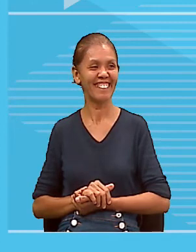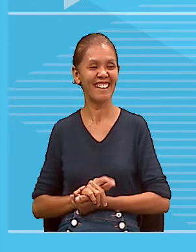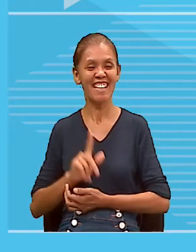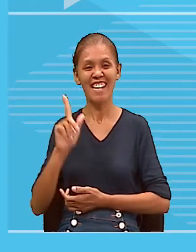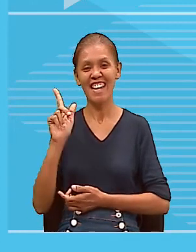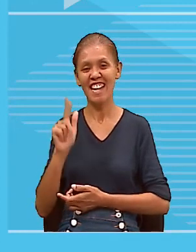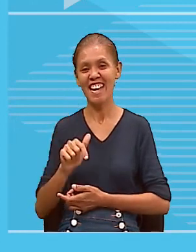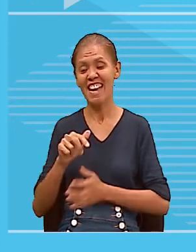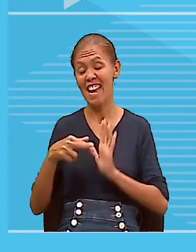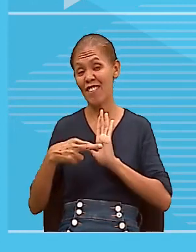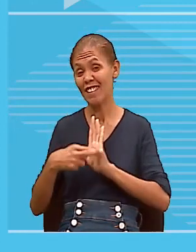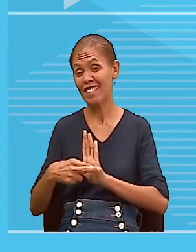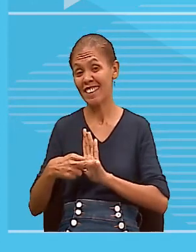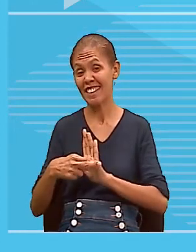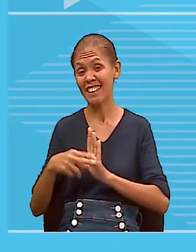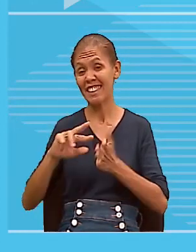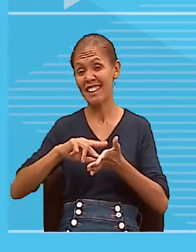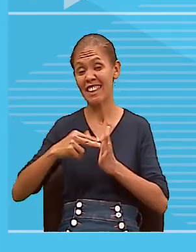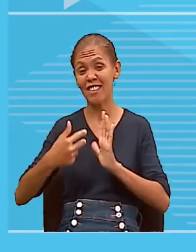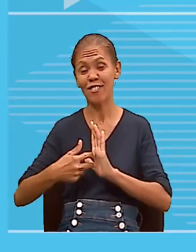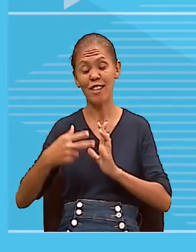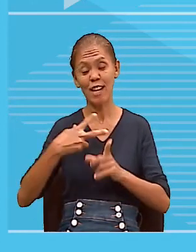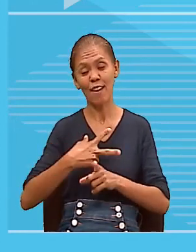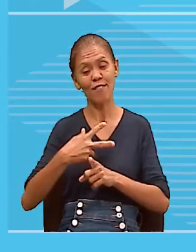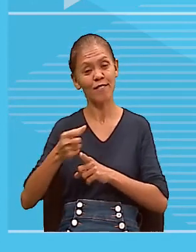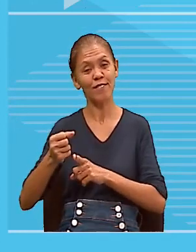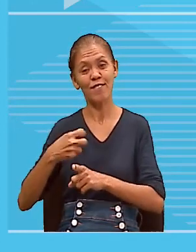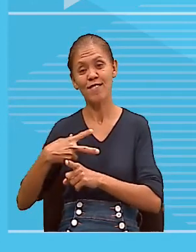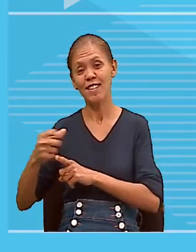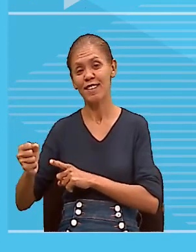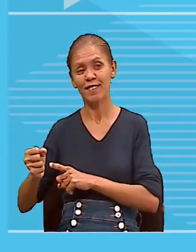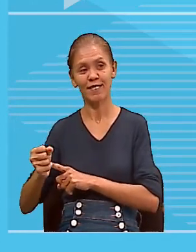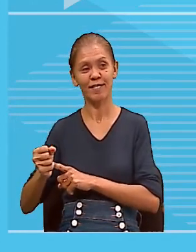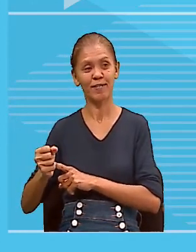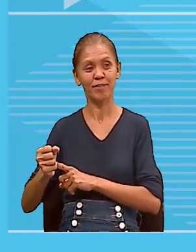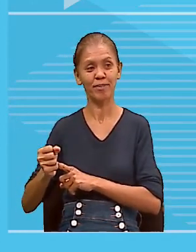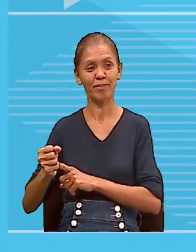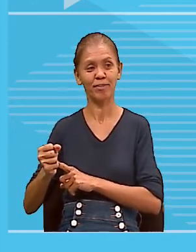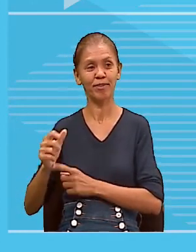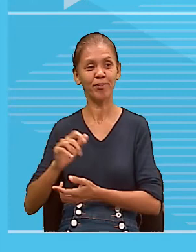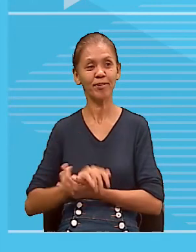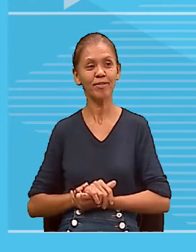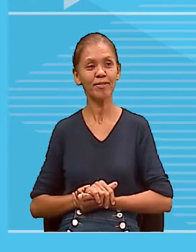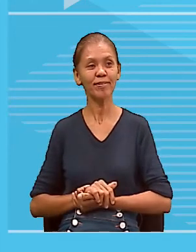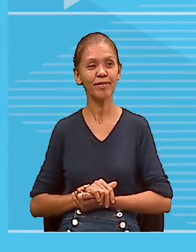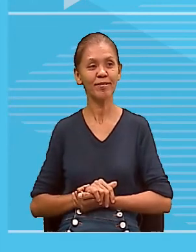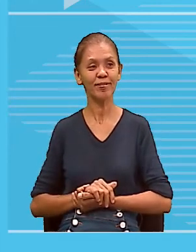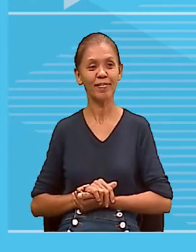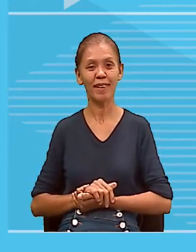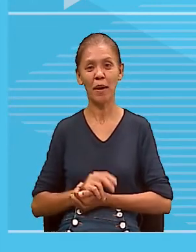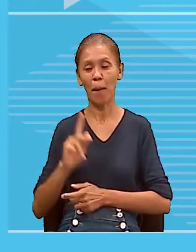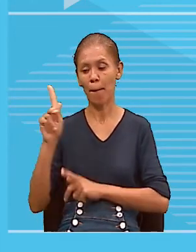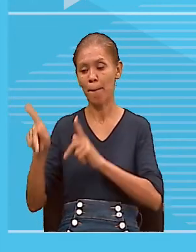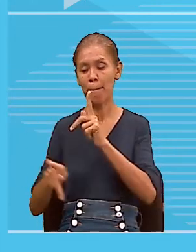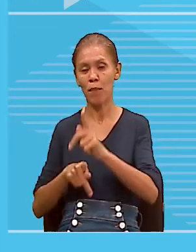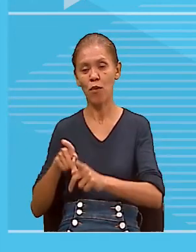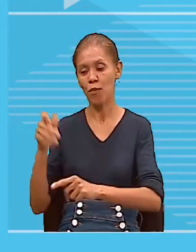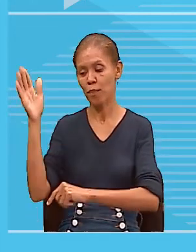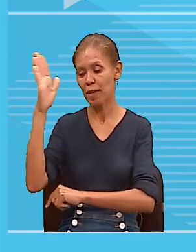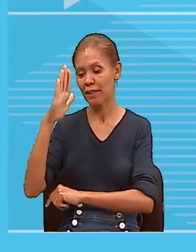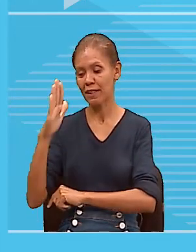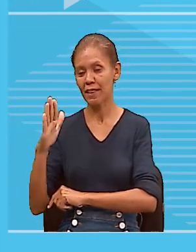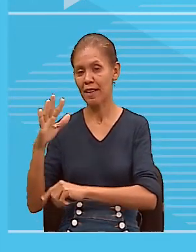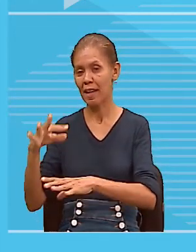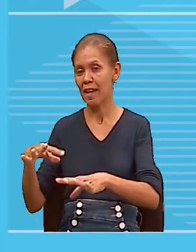conquistas o brasileiro estava reconhecidamente inteligente Papai